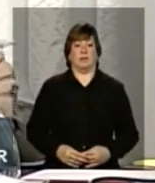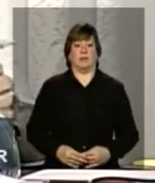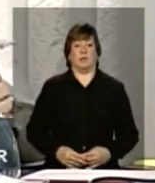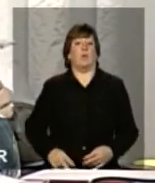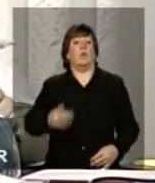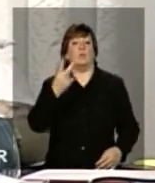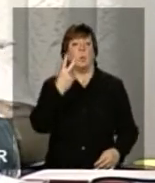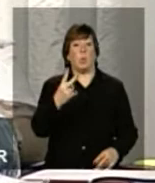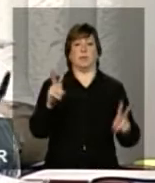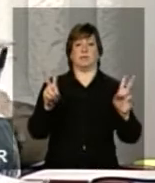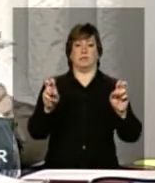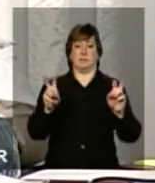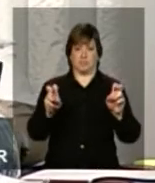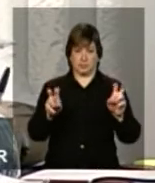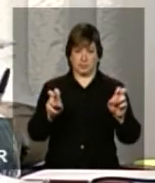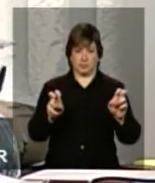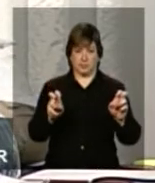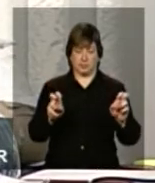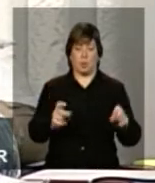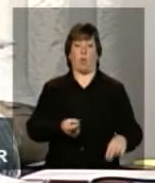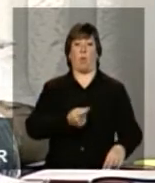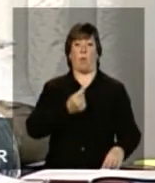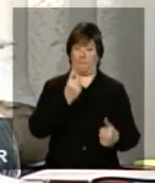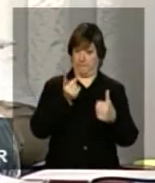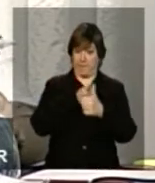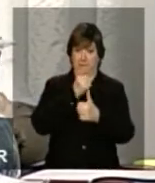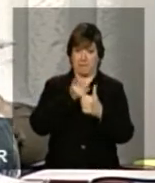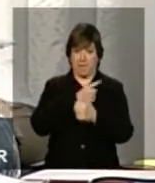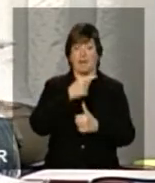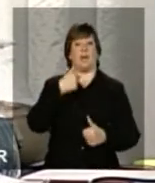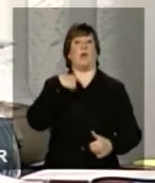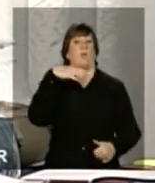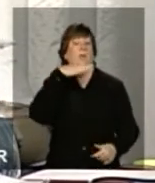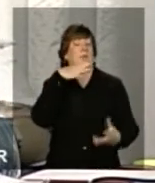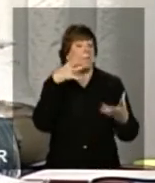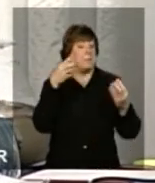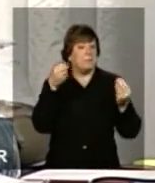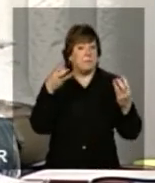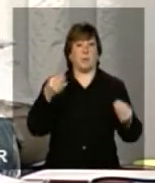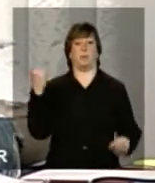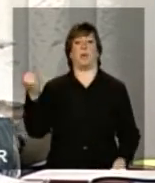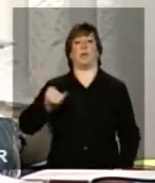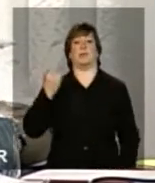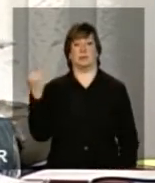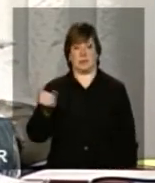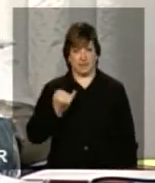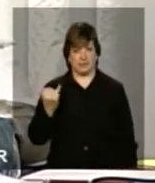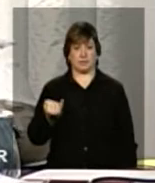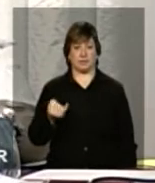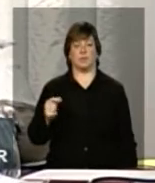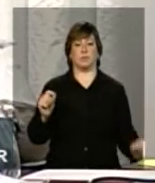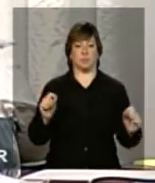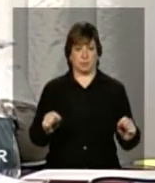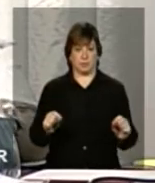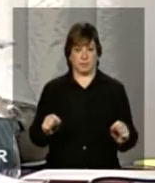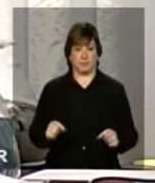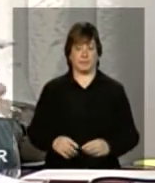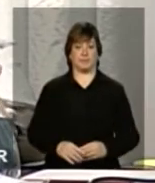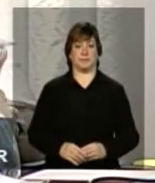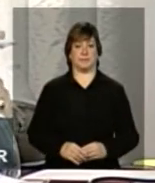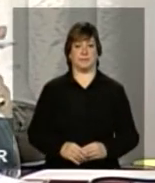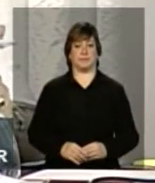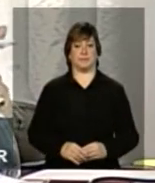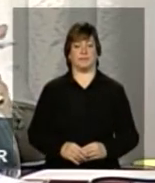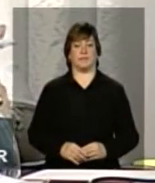2 questões. A primeira, que eu acho de extrema importância, foi que